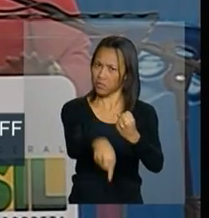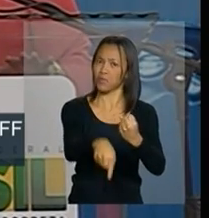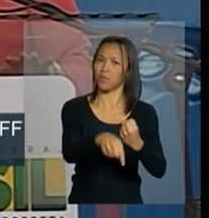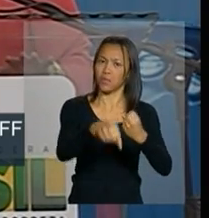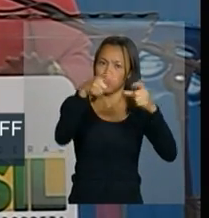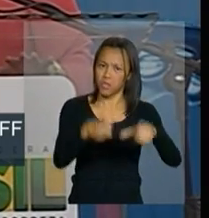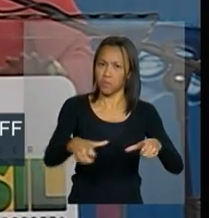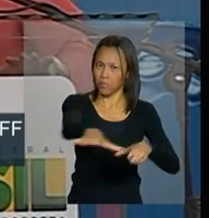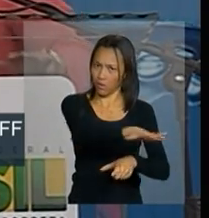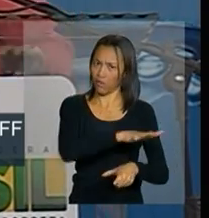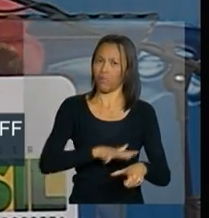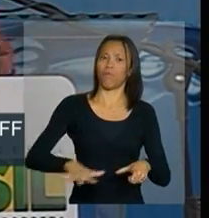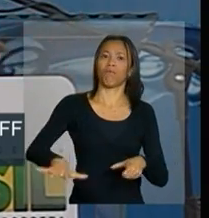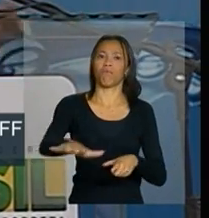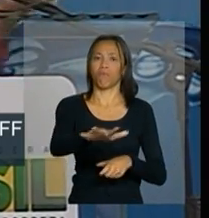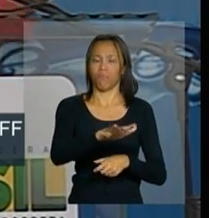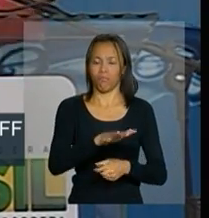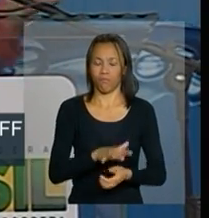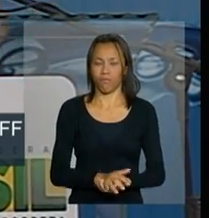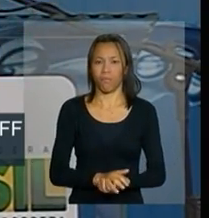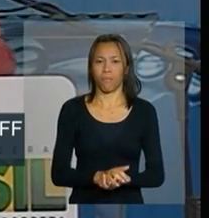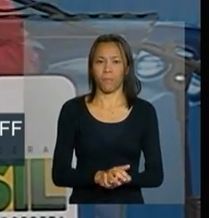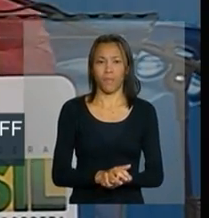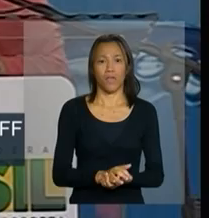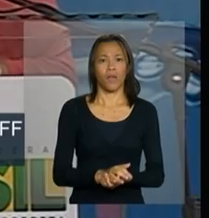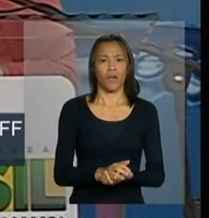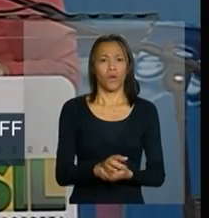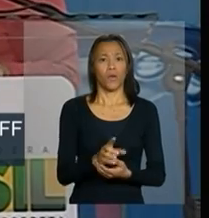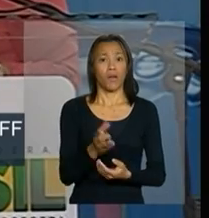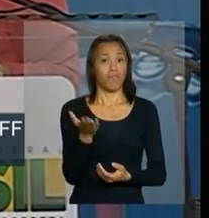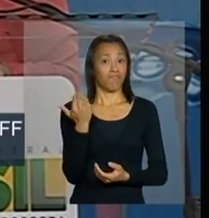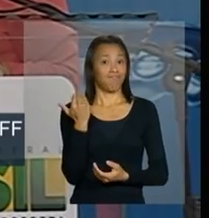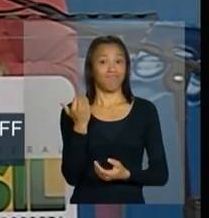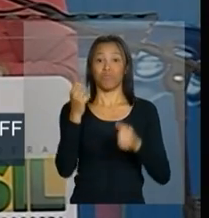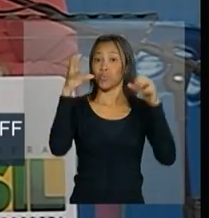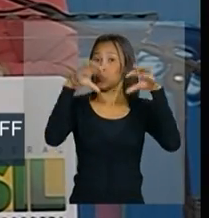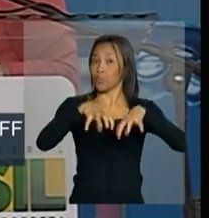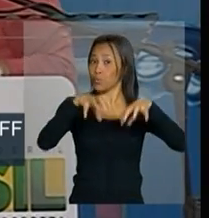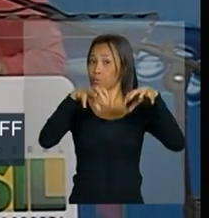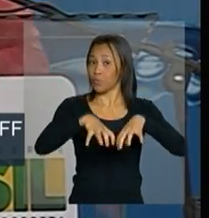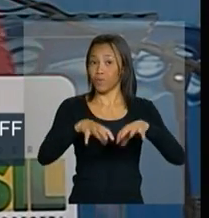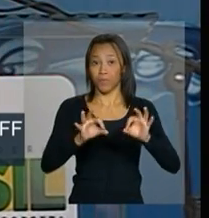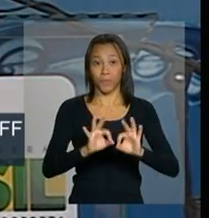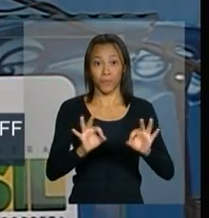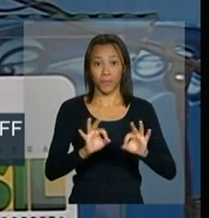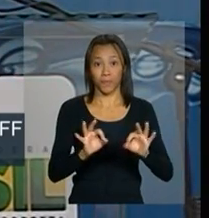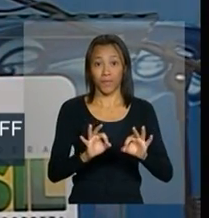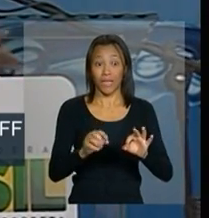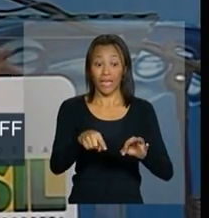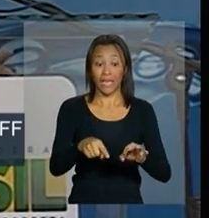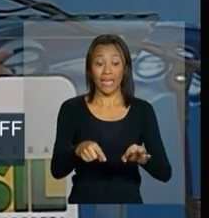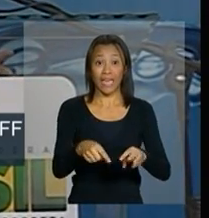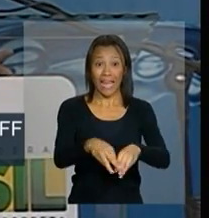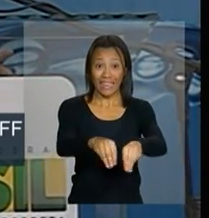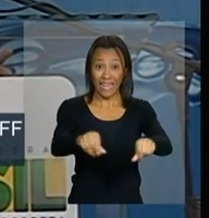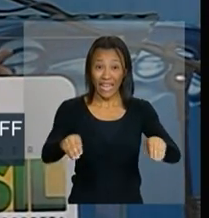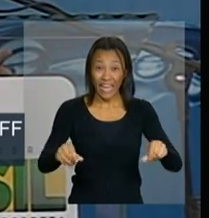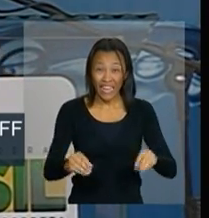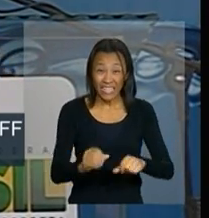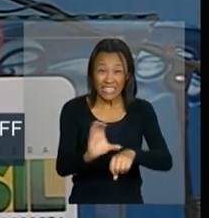nessa região. Até outro dia aqui não chovia e a terra devia estar